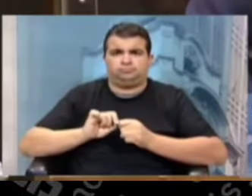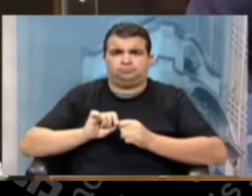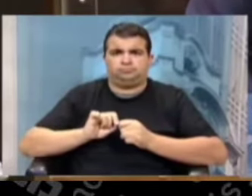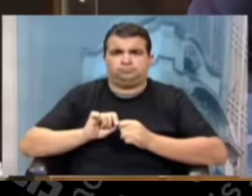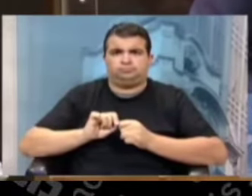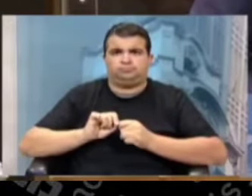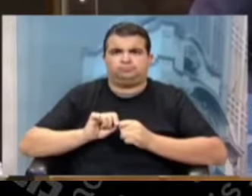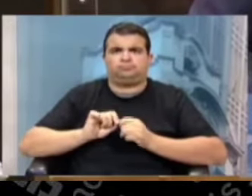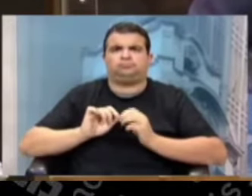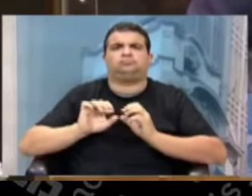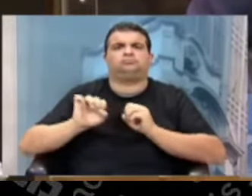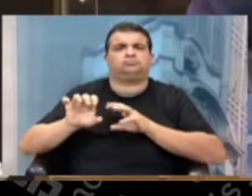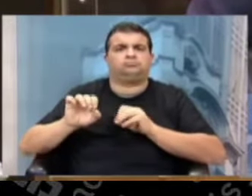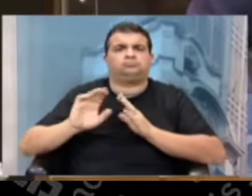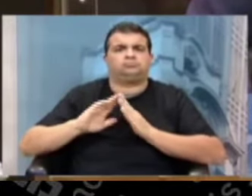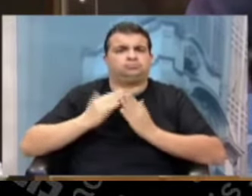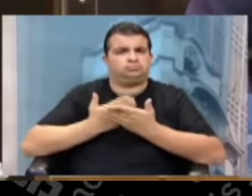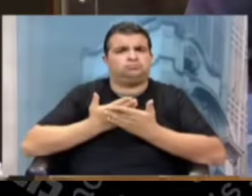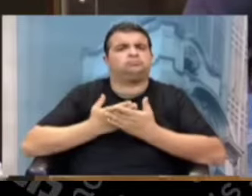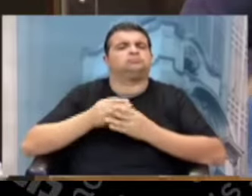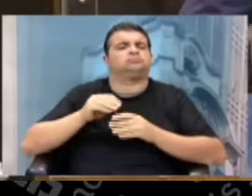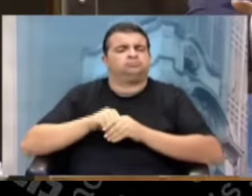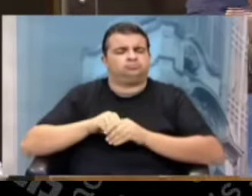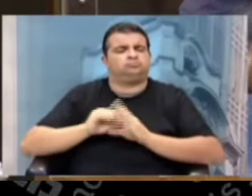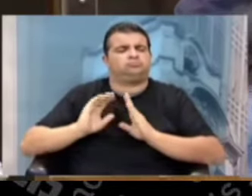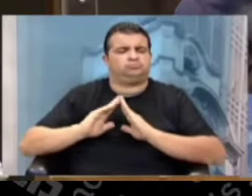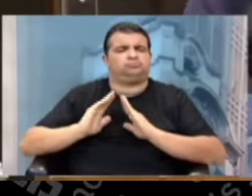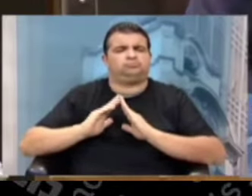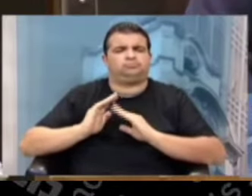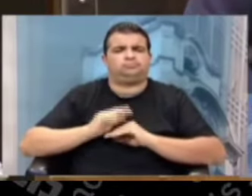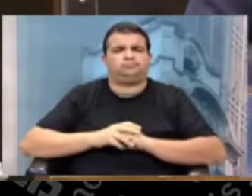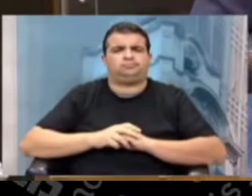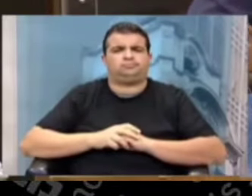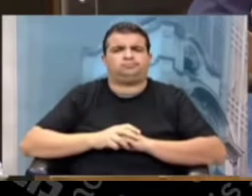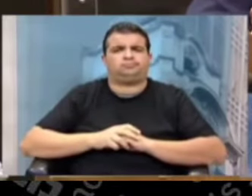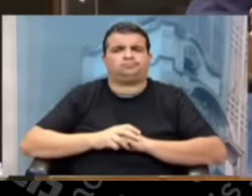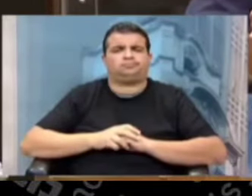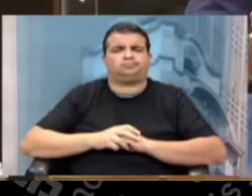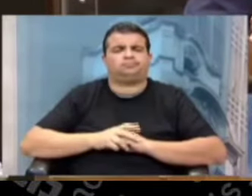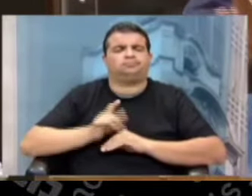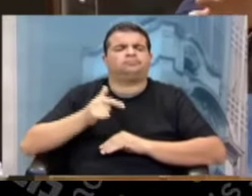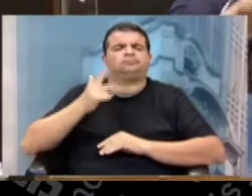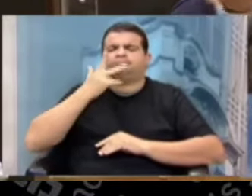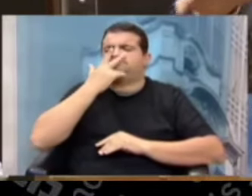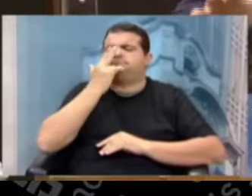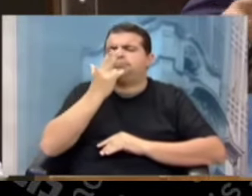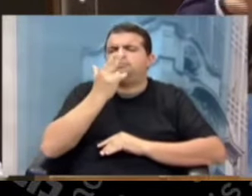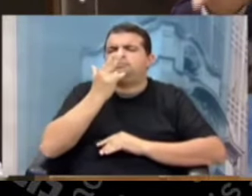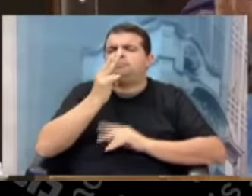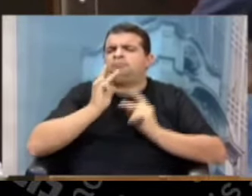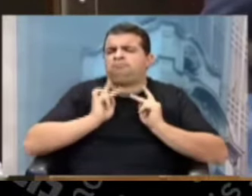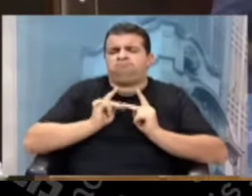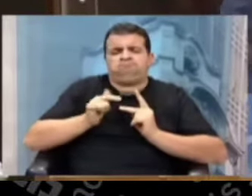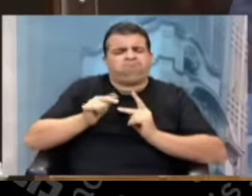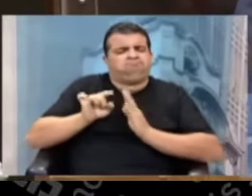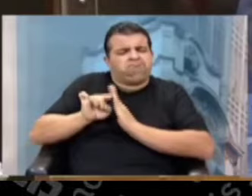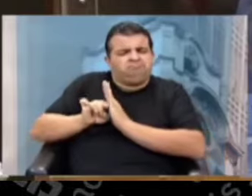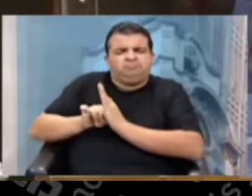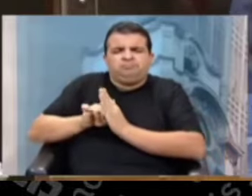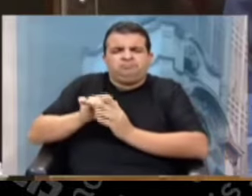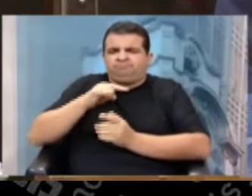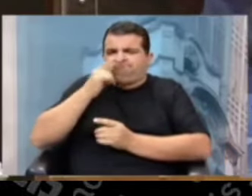o homeschooling, mais ou menos numa lógica de que ninguém tem controle